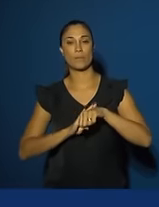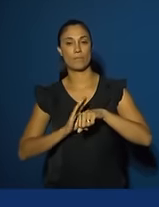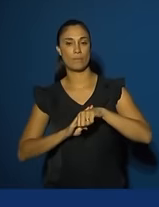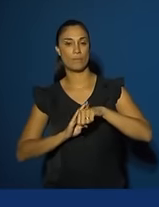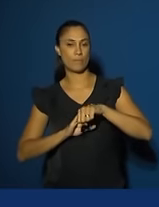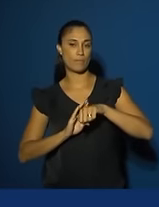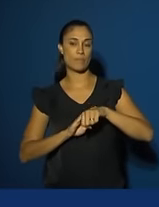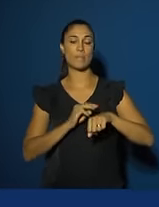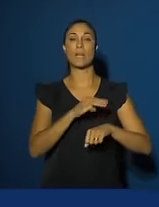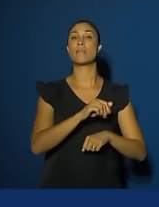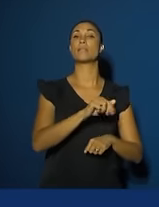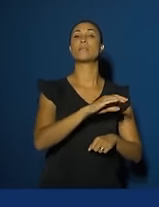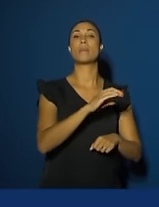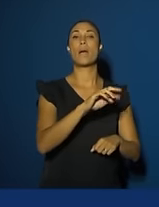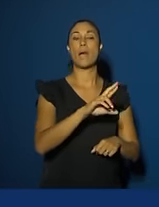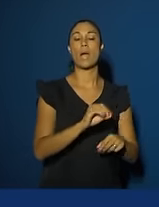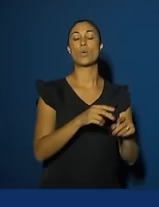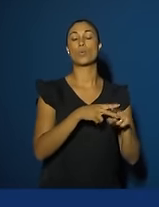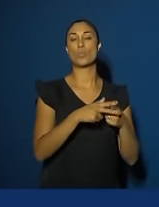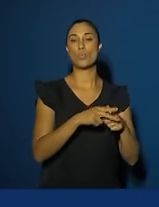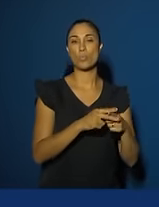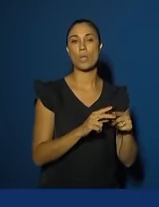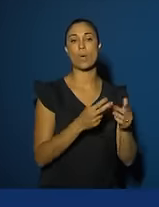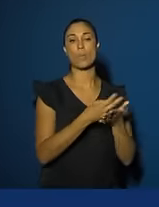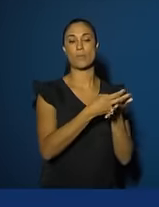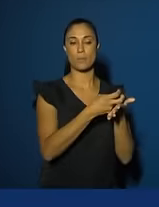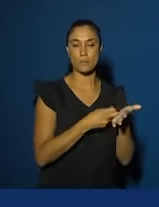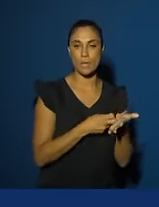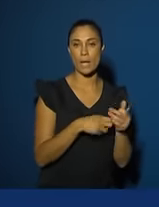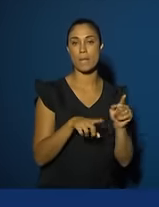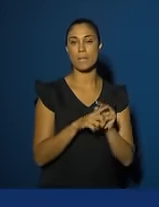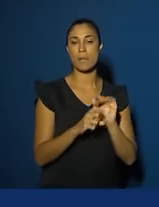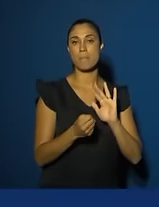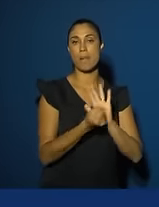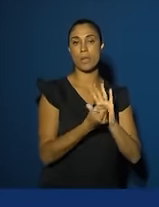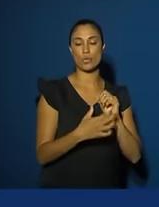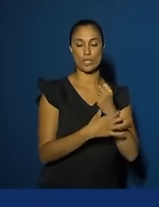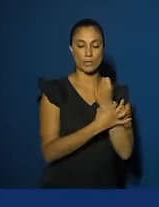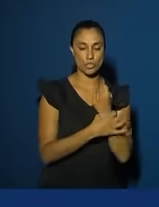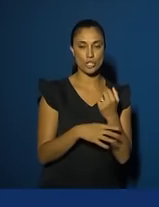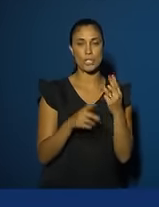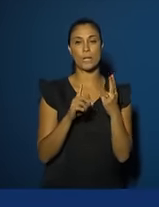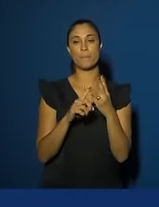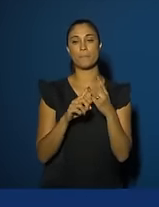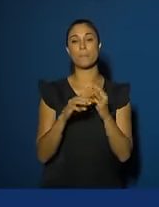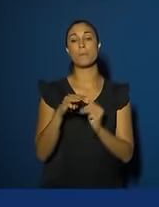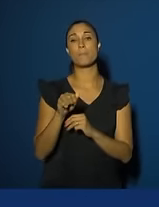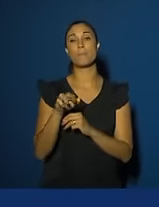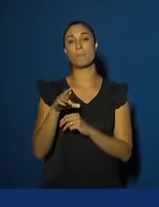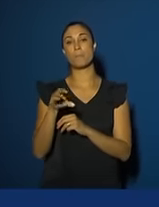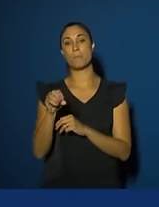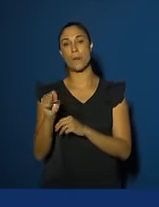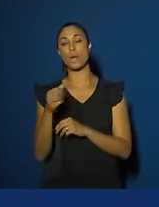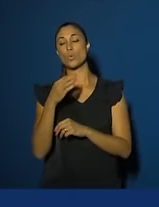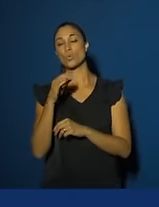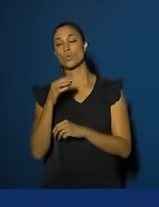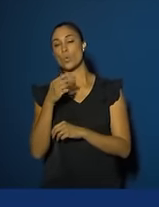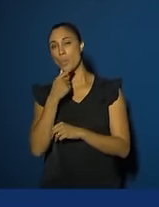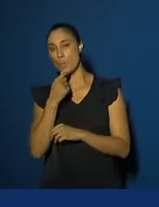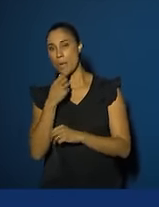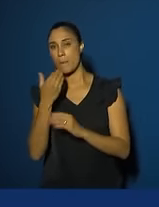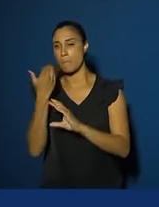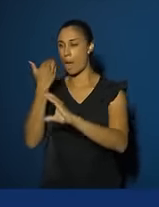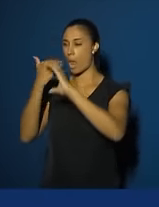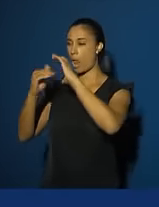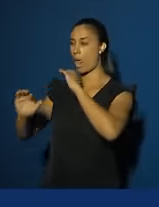as macro reformas como a tributária Marco de garantia o Marcos Pinto encaminhou oito